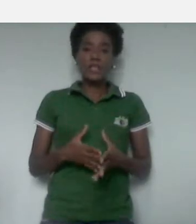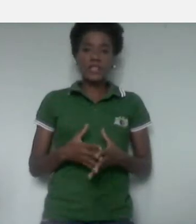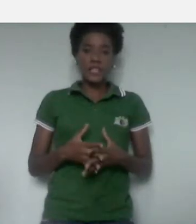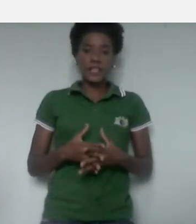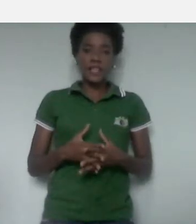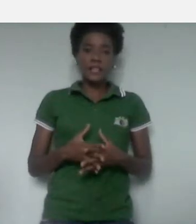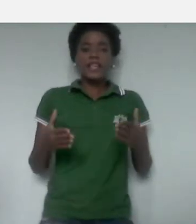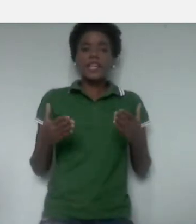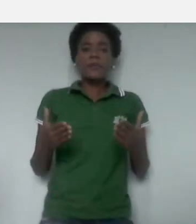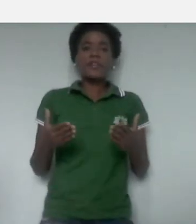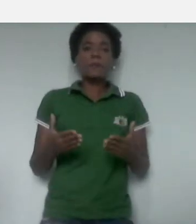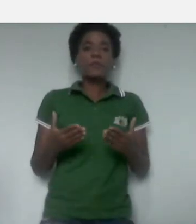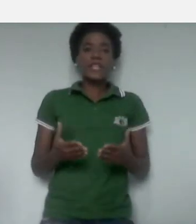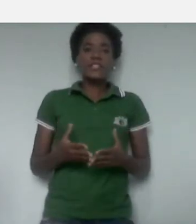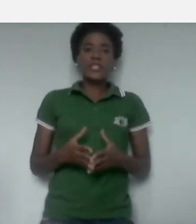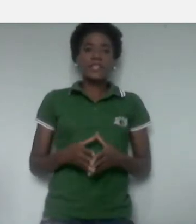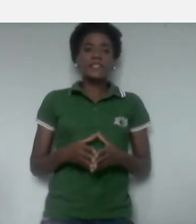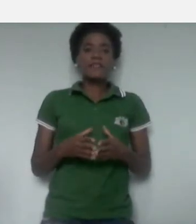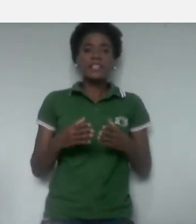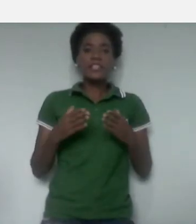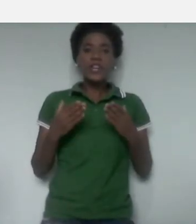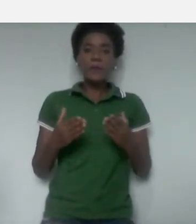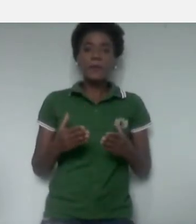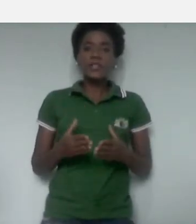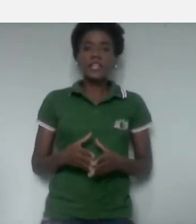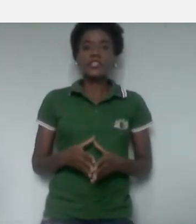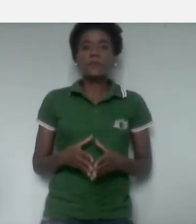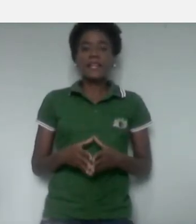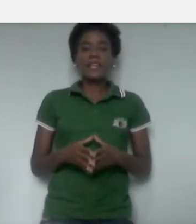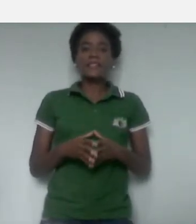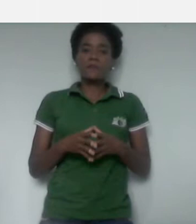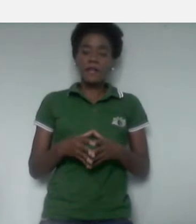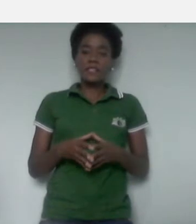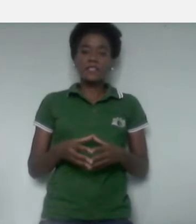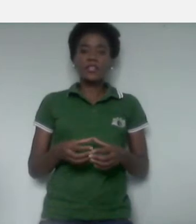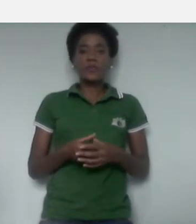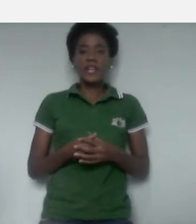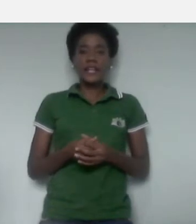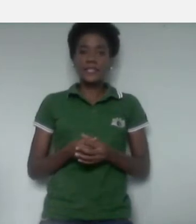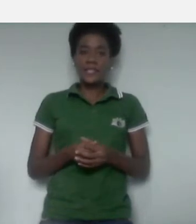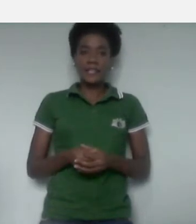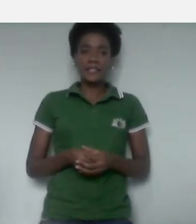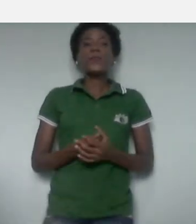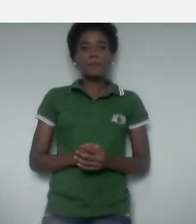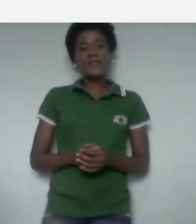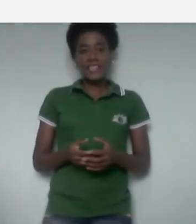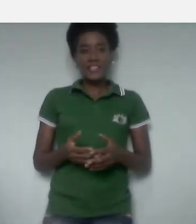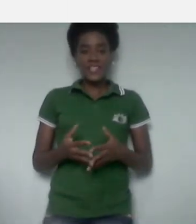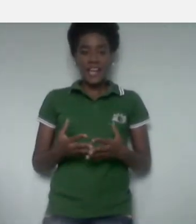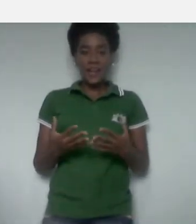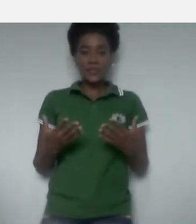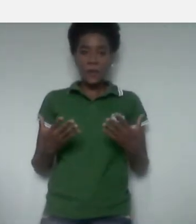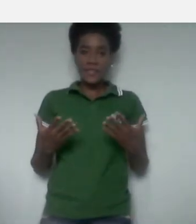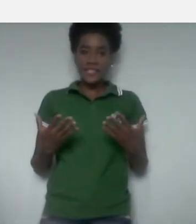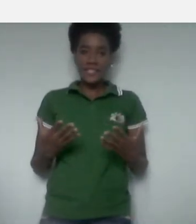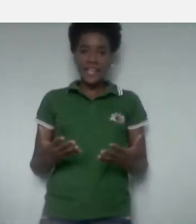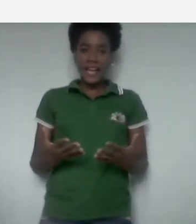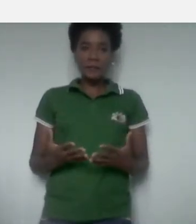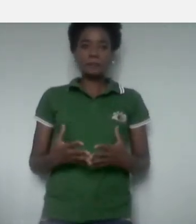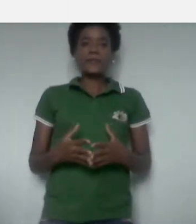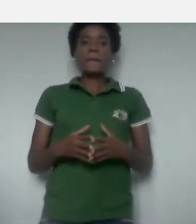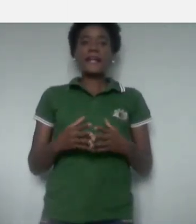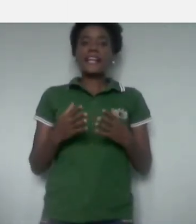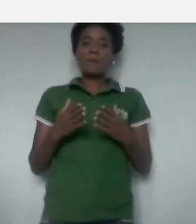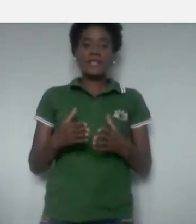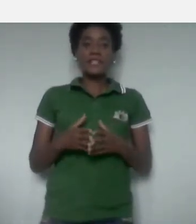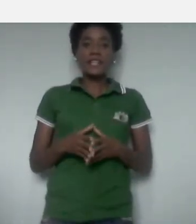até 2030. E por que a política se faz tão importante para que essas metas sejam realizadas? Política é o nome que se